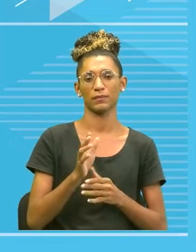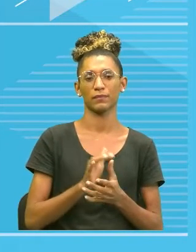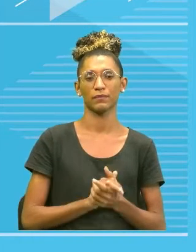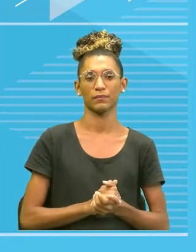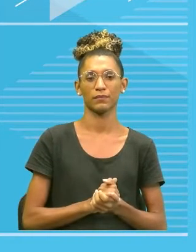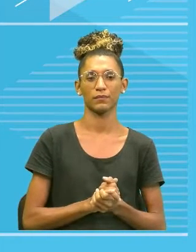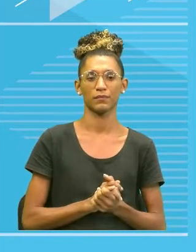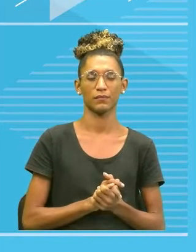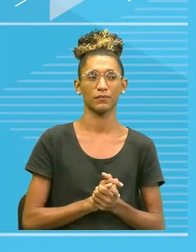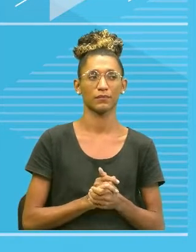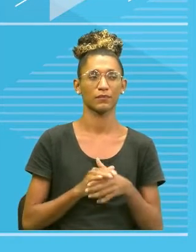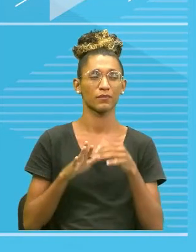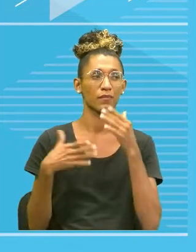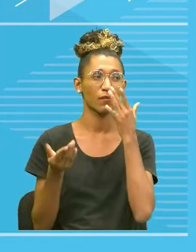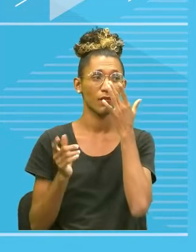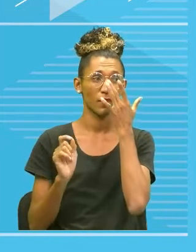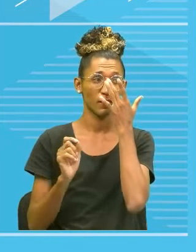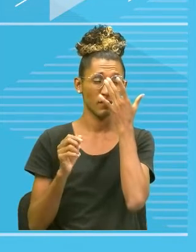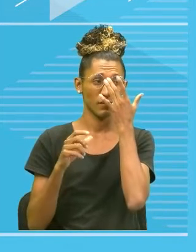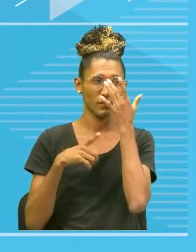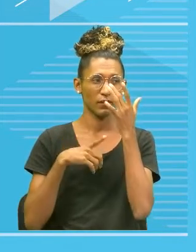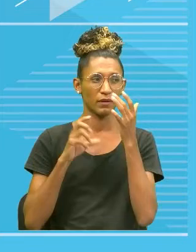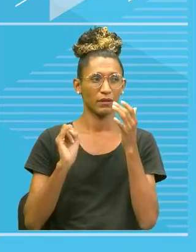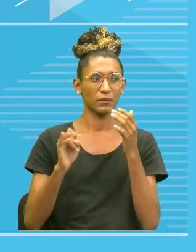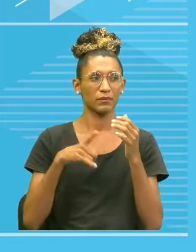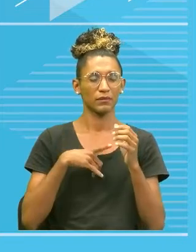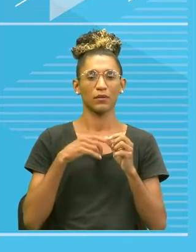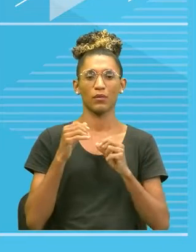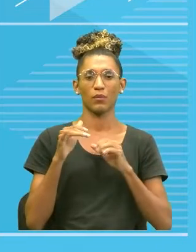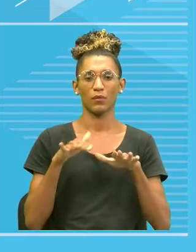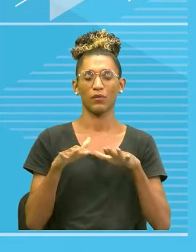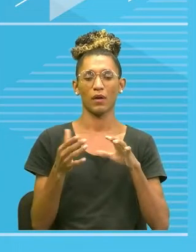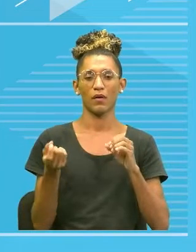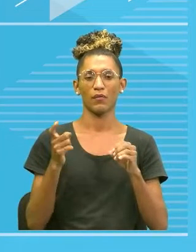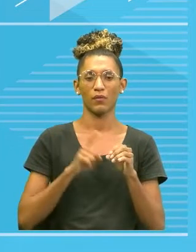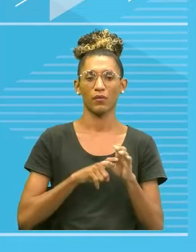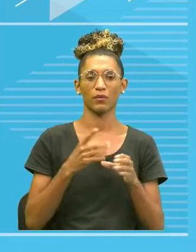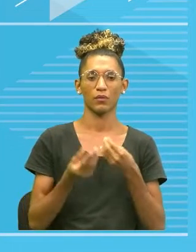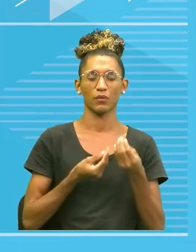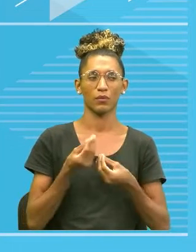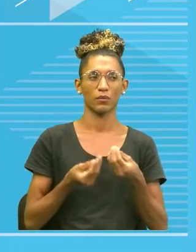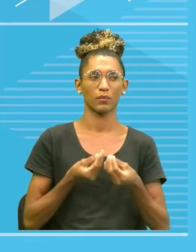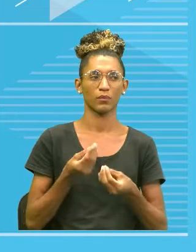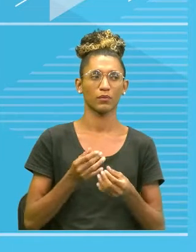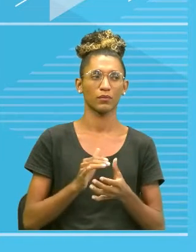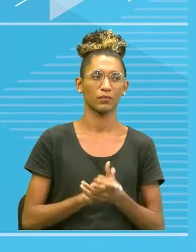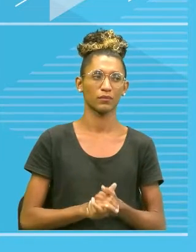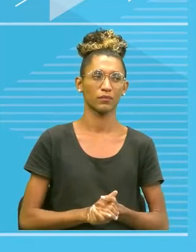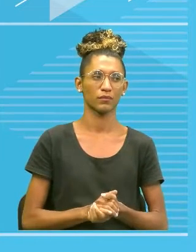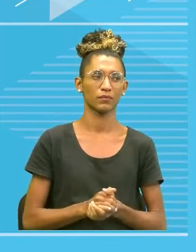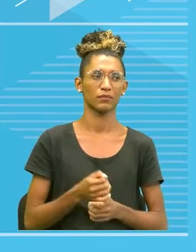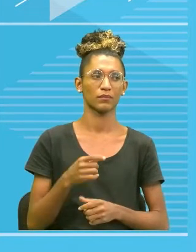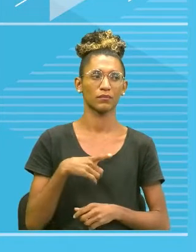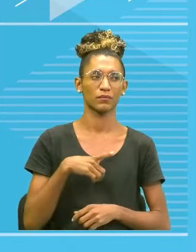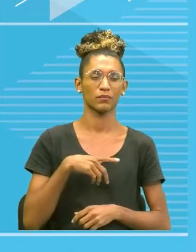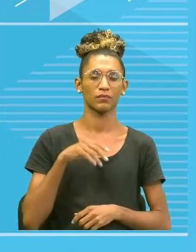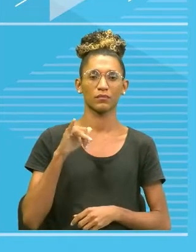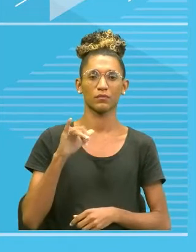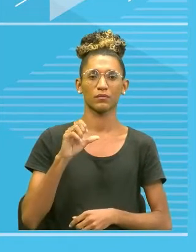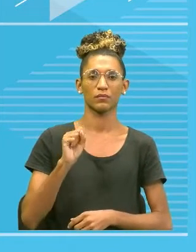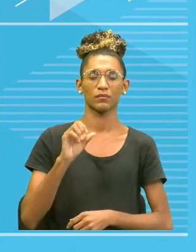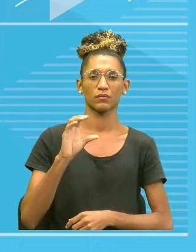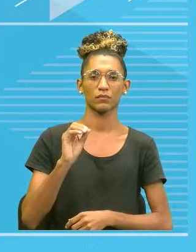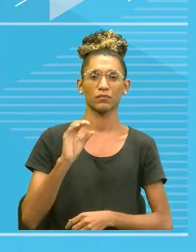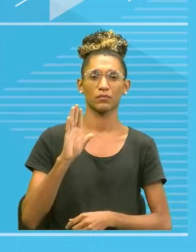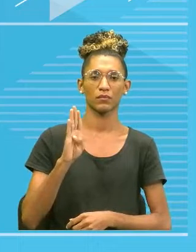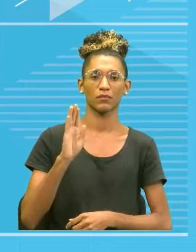também. Então, quando eu tenho um movimento de volta, o que é que eu tenho? Eu tenho uma compressão isobárica, tenho uma perda aqui